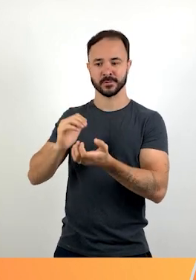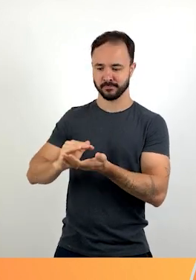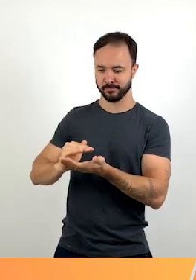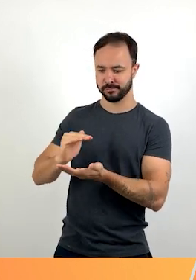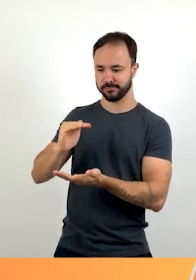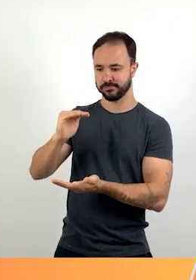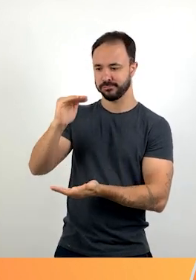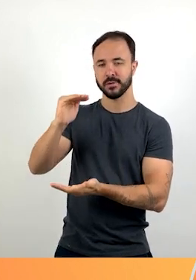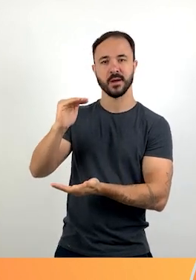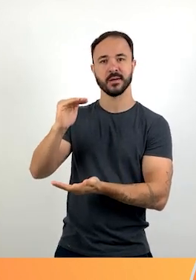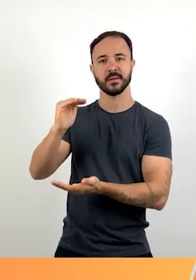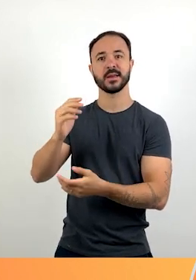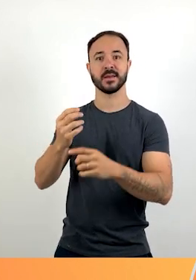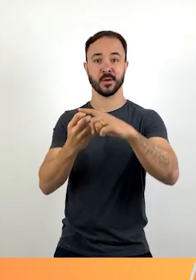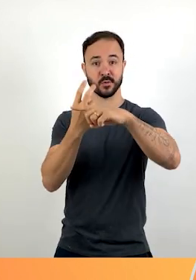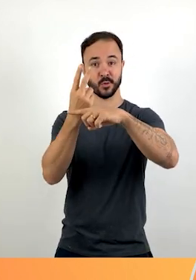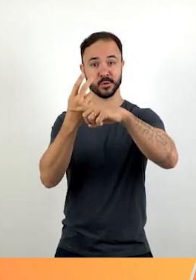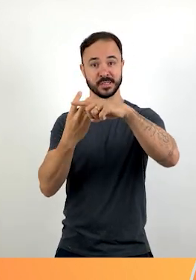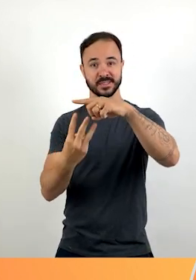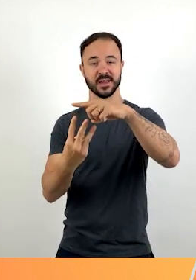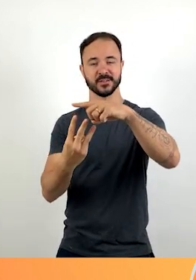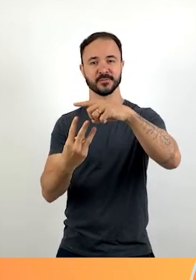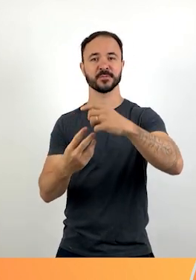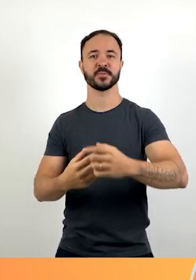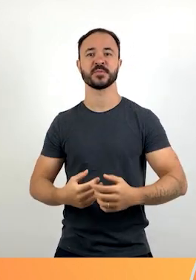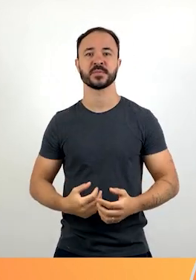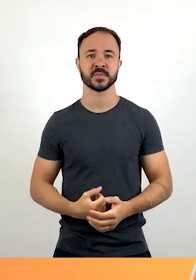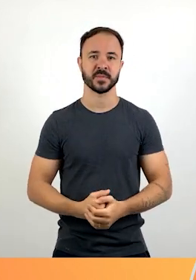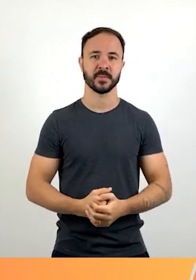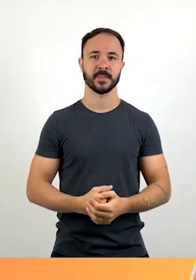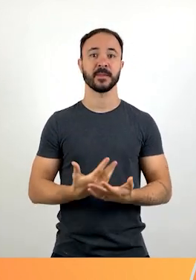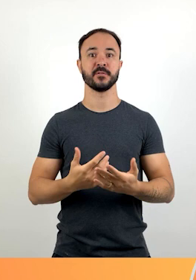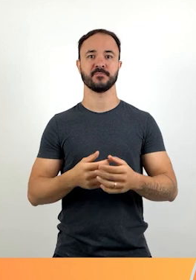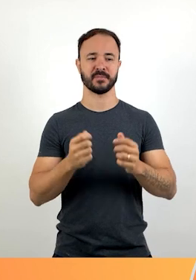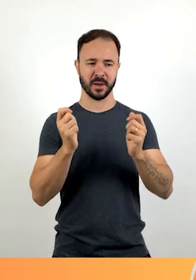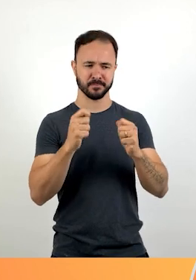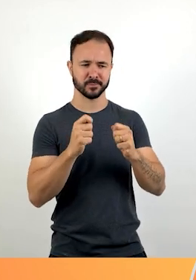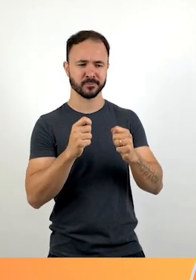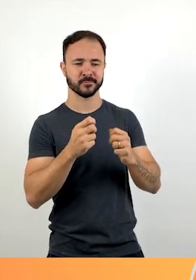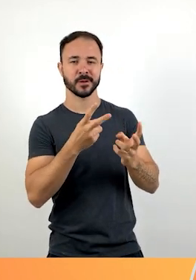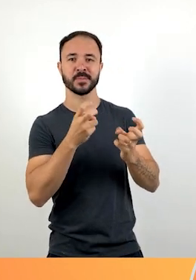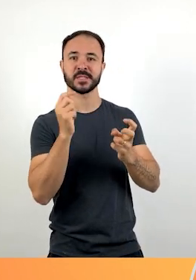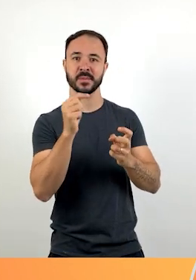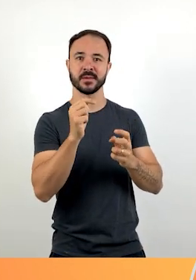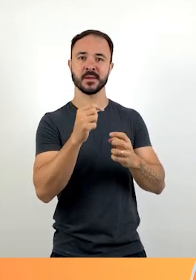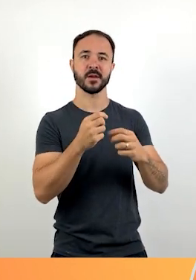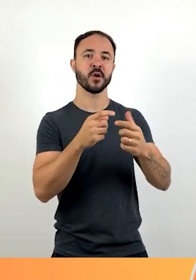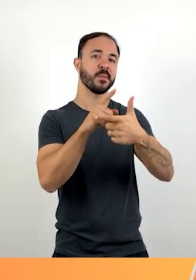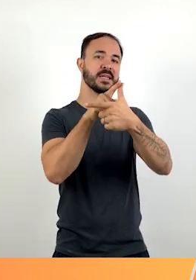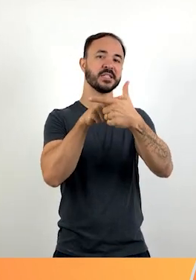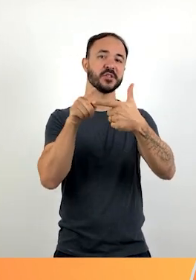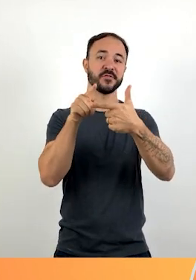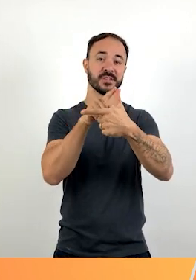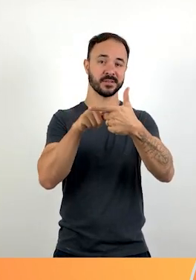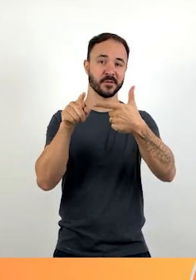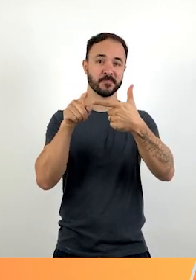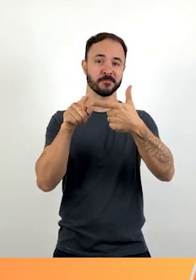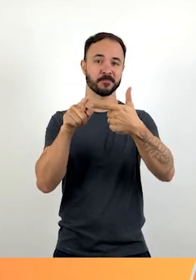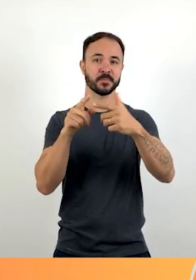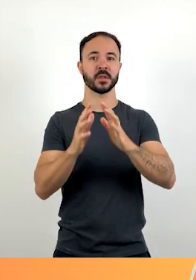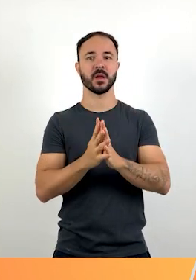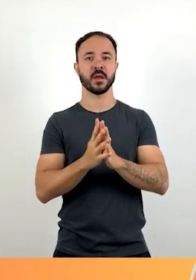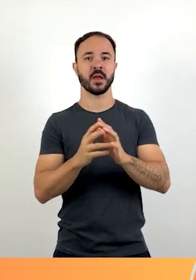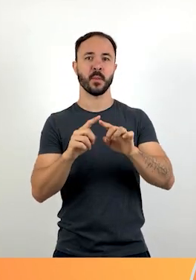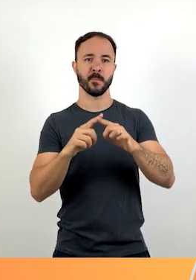para perceber que esse problema ele é uma divisão, né? Só que ele deixa a parte da divisão